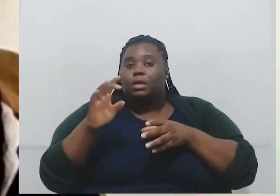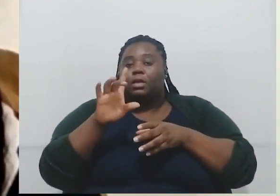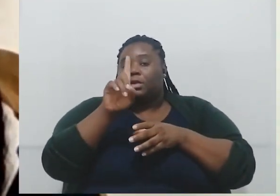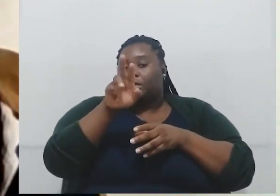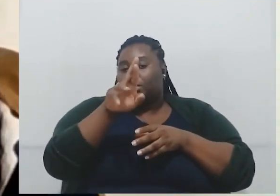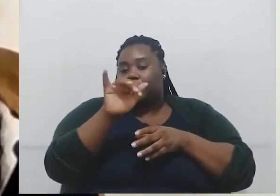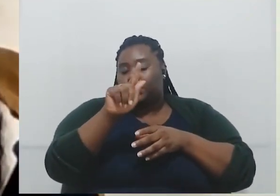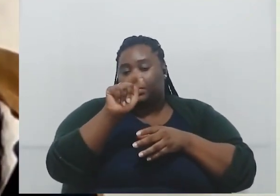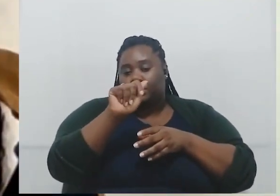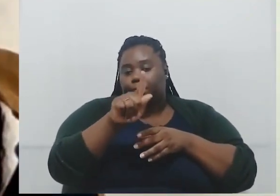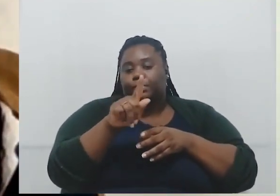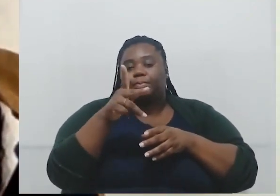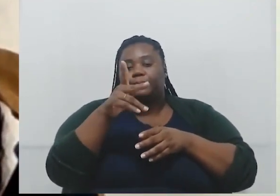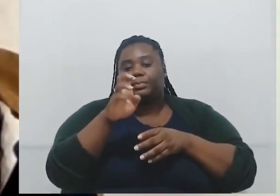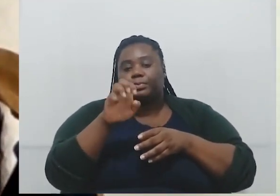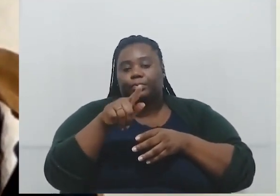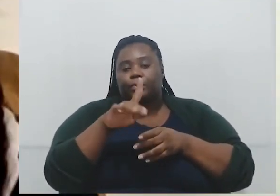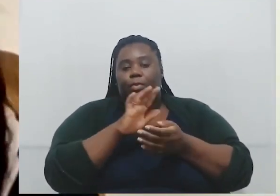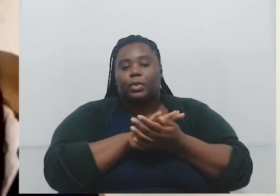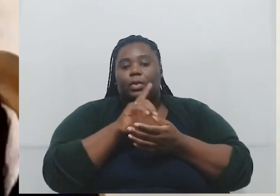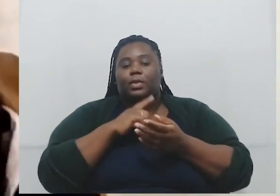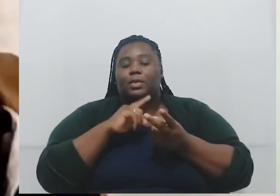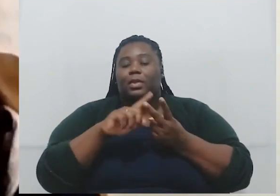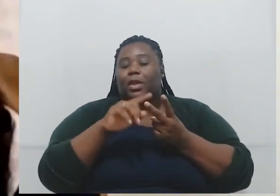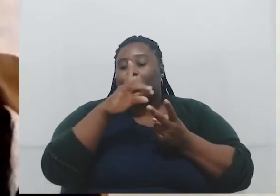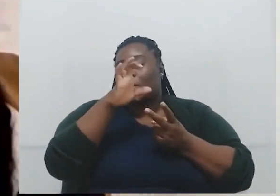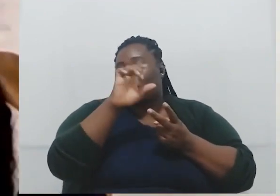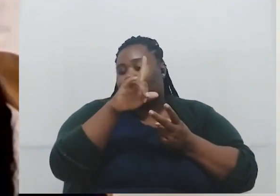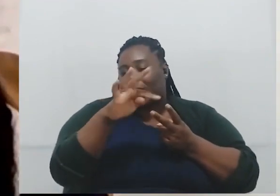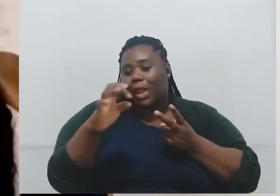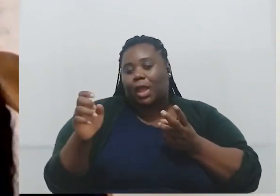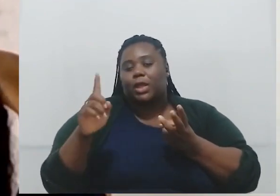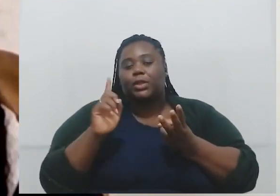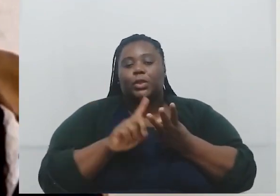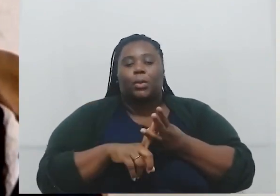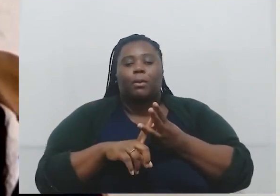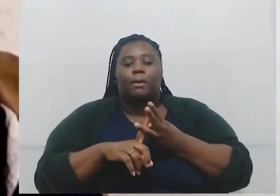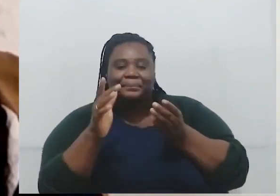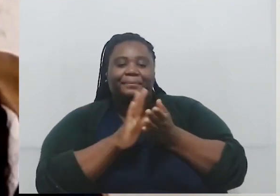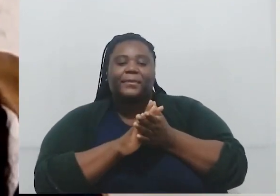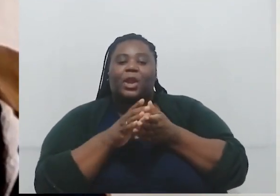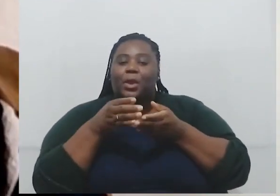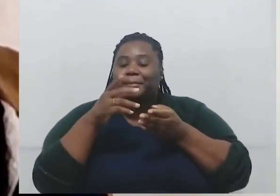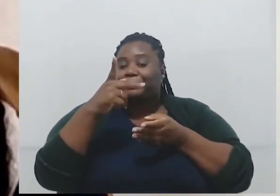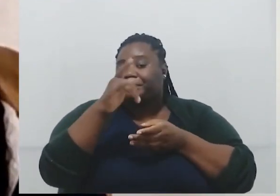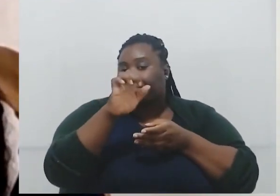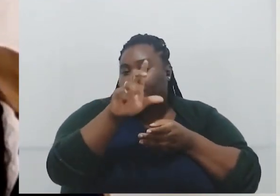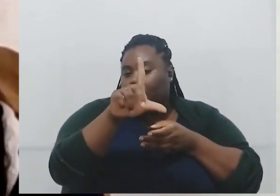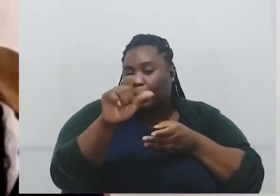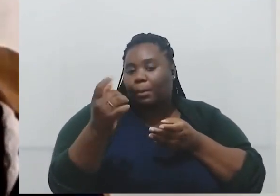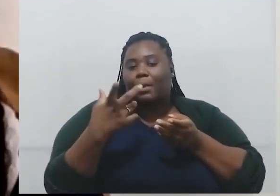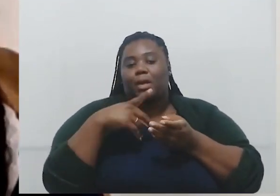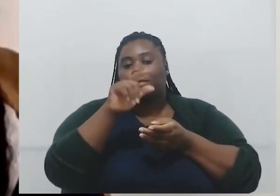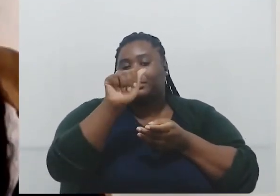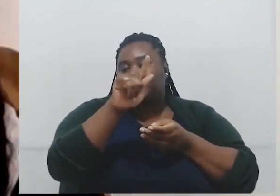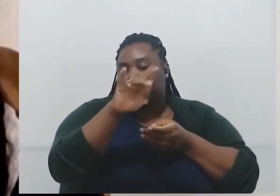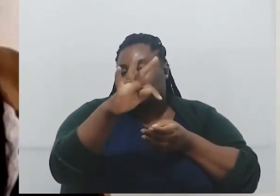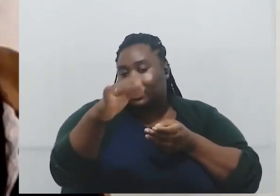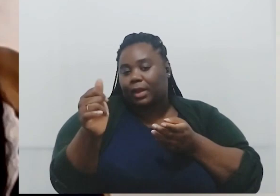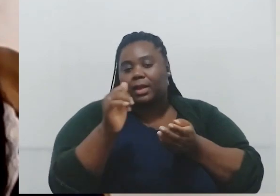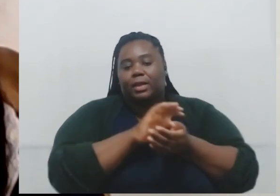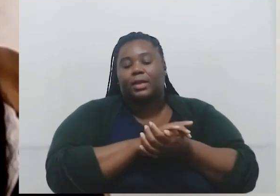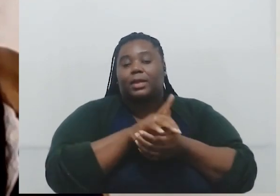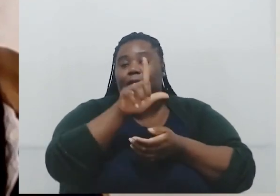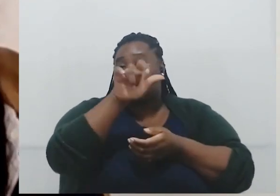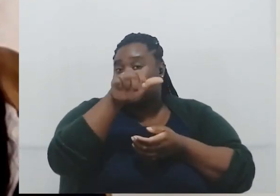que agora está Cleiton Oliveira, Paulo Barqueiro, a Agatha de Oliveira, a